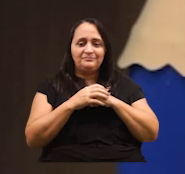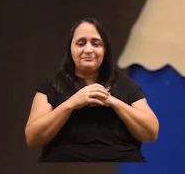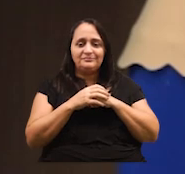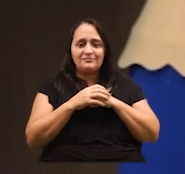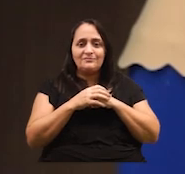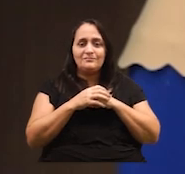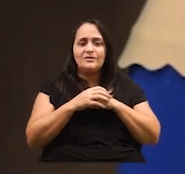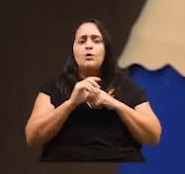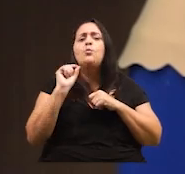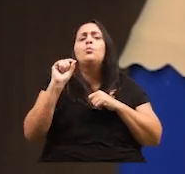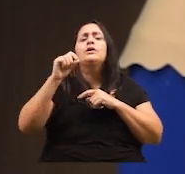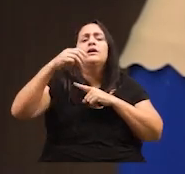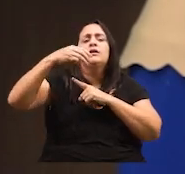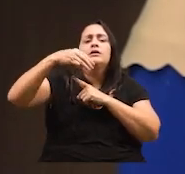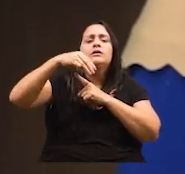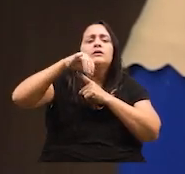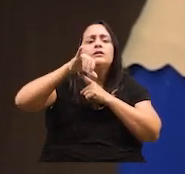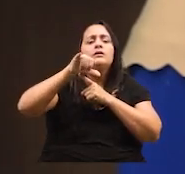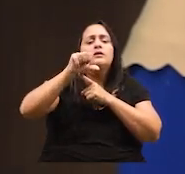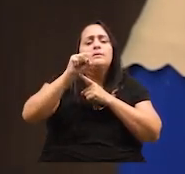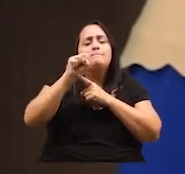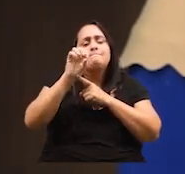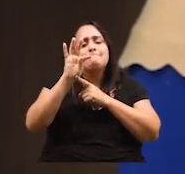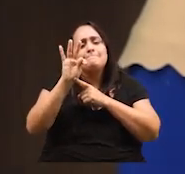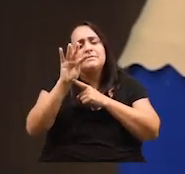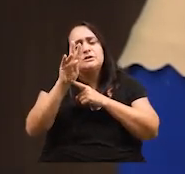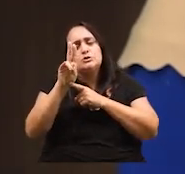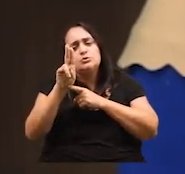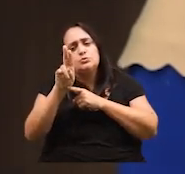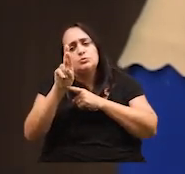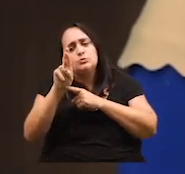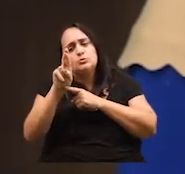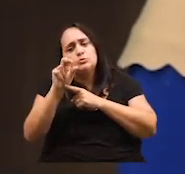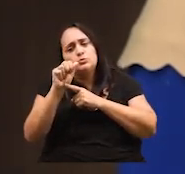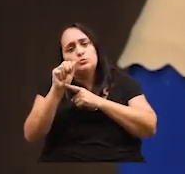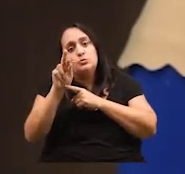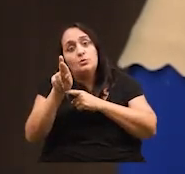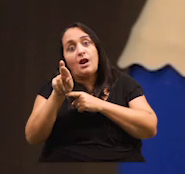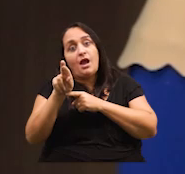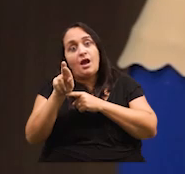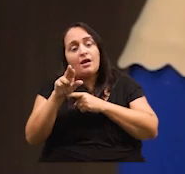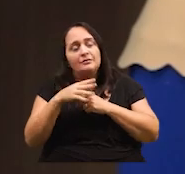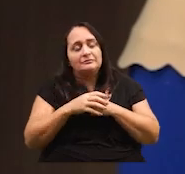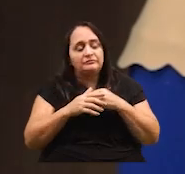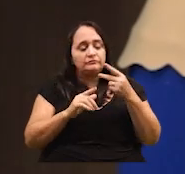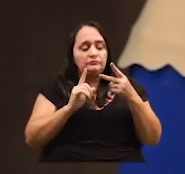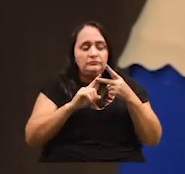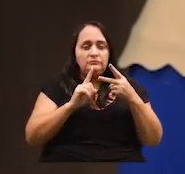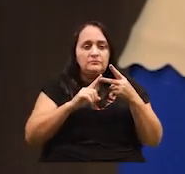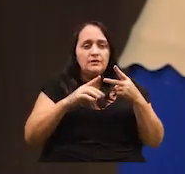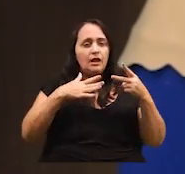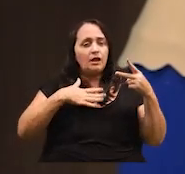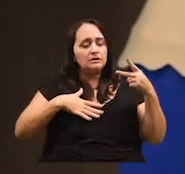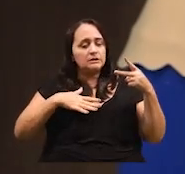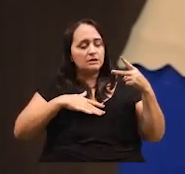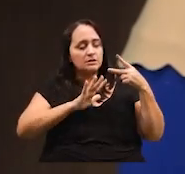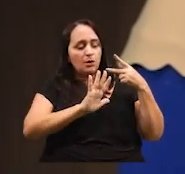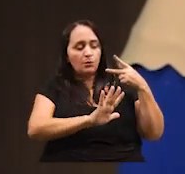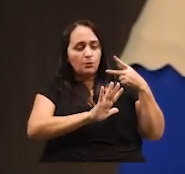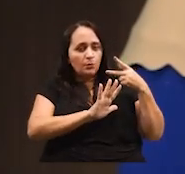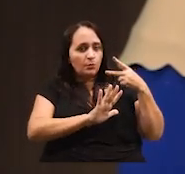Misturar. Qual é a ação? Deixar descansar. Qual é a a outra ação?